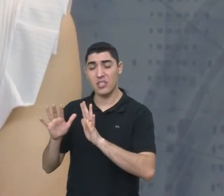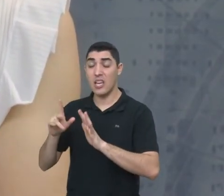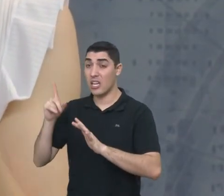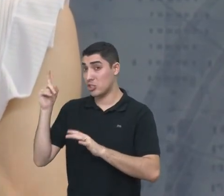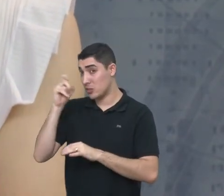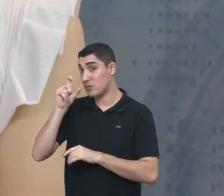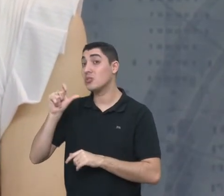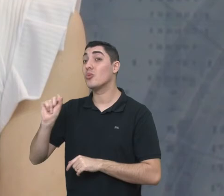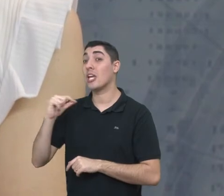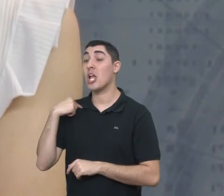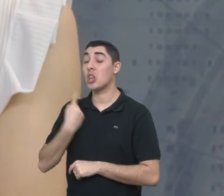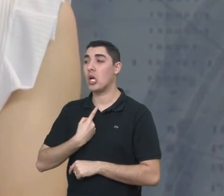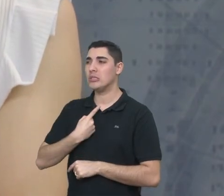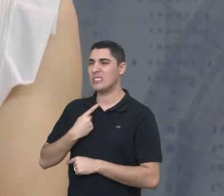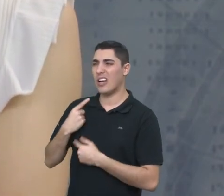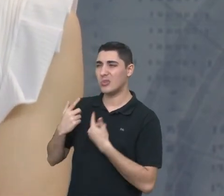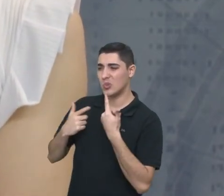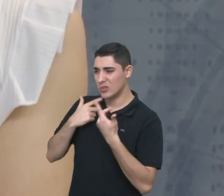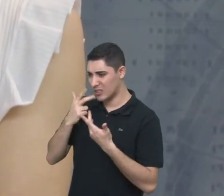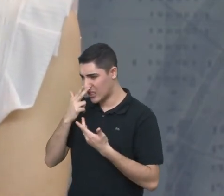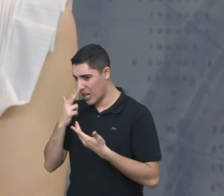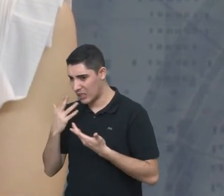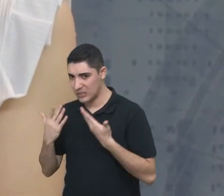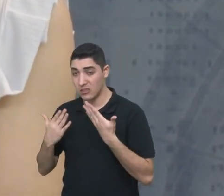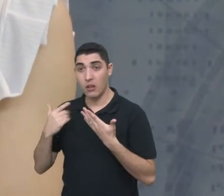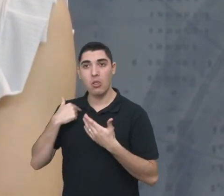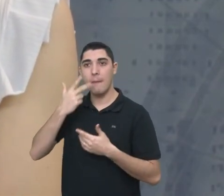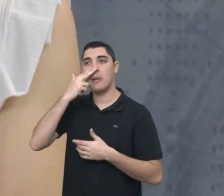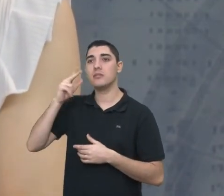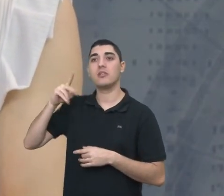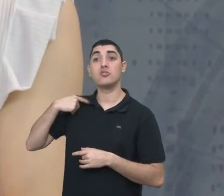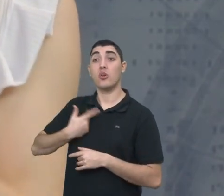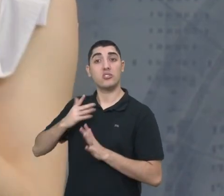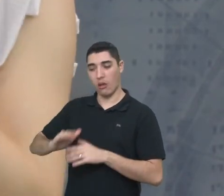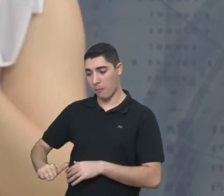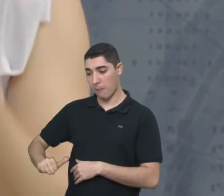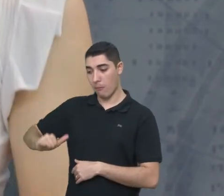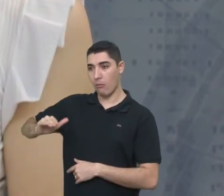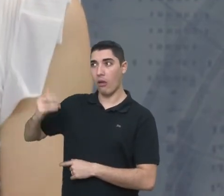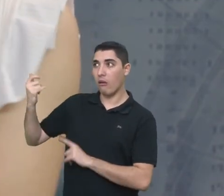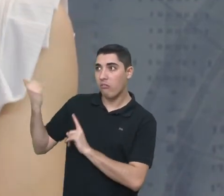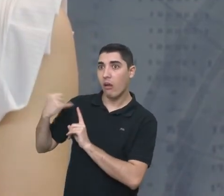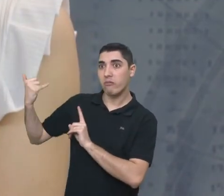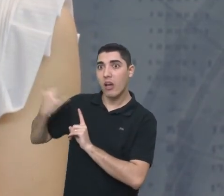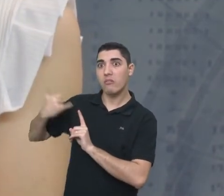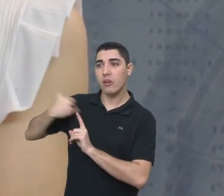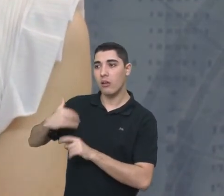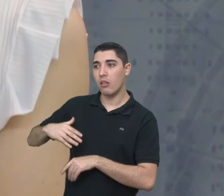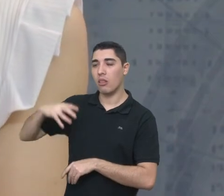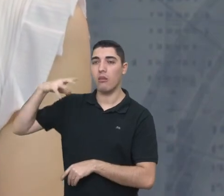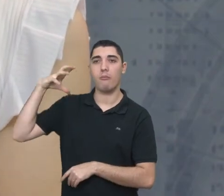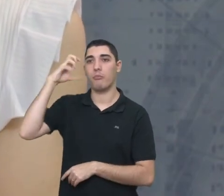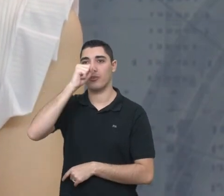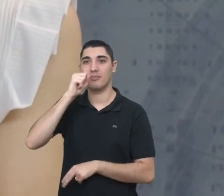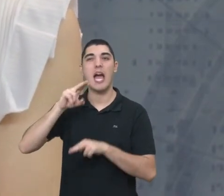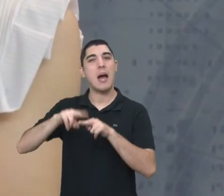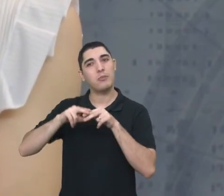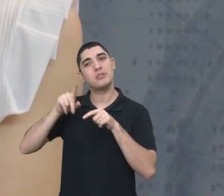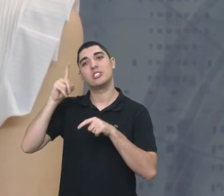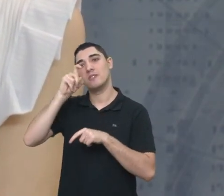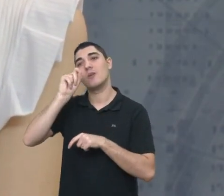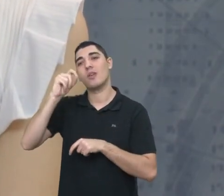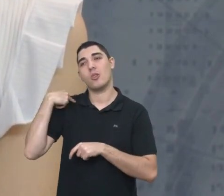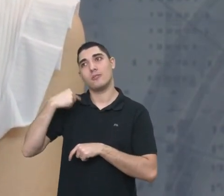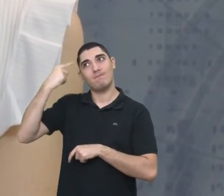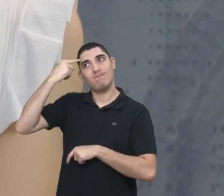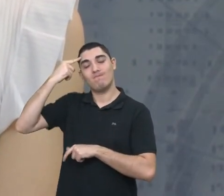disso, né? São crenças, a gente cresce acreditando nisso. E é uma crença muito profunda, né? Então é difícil de quebrar isso e